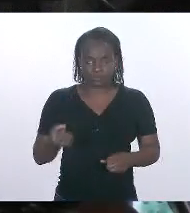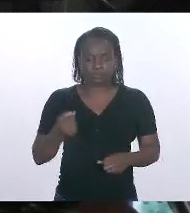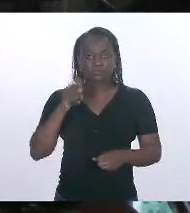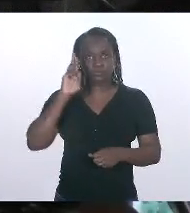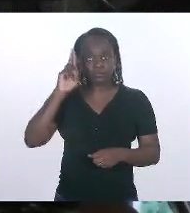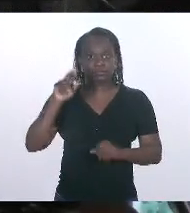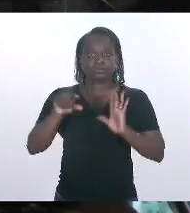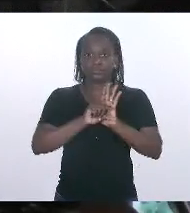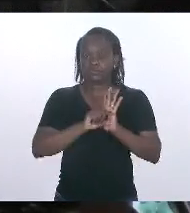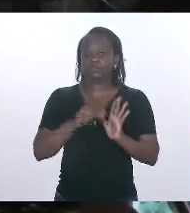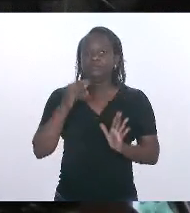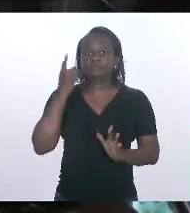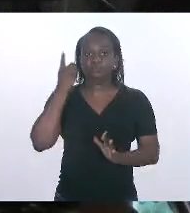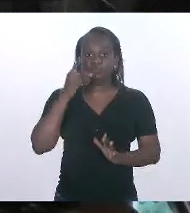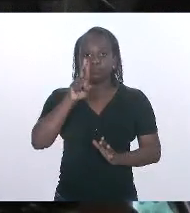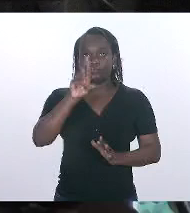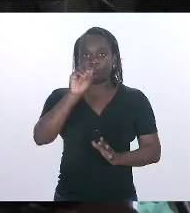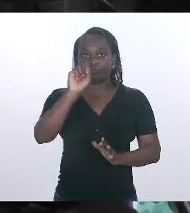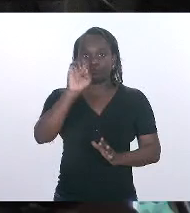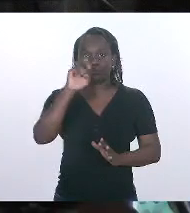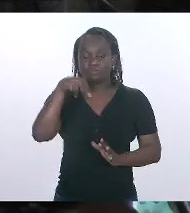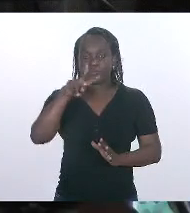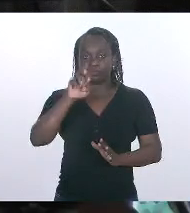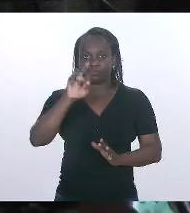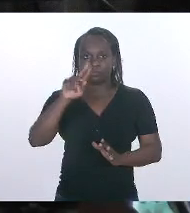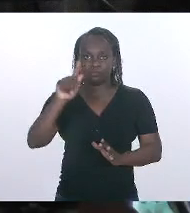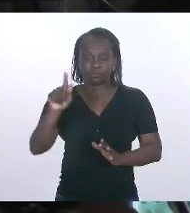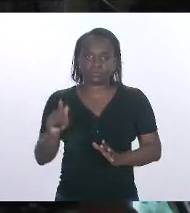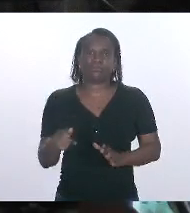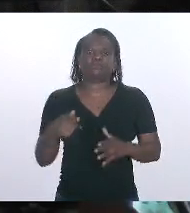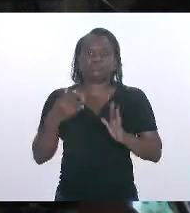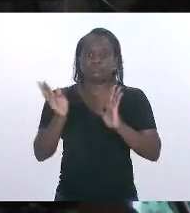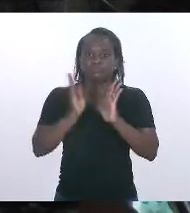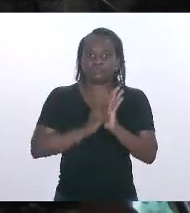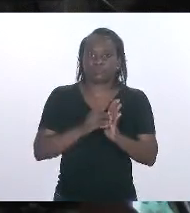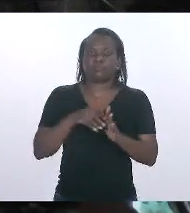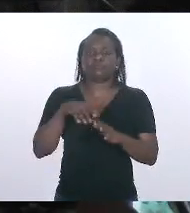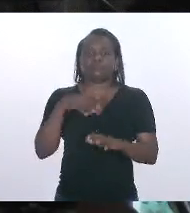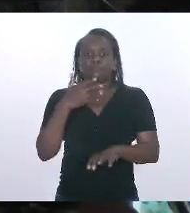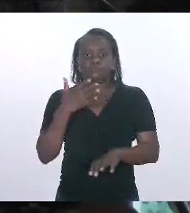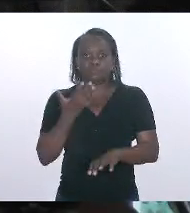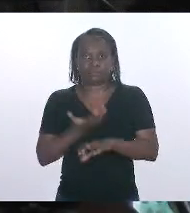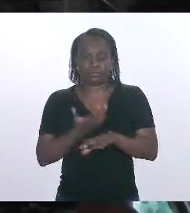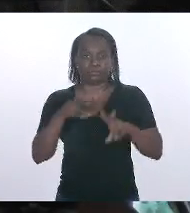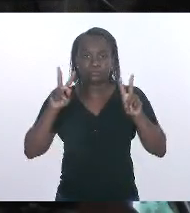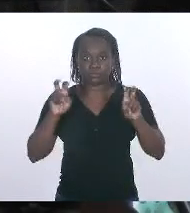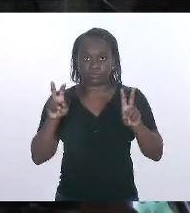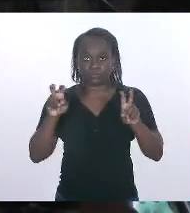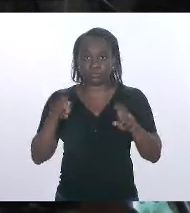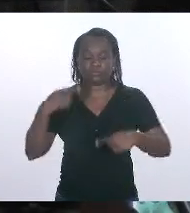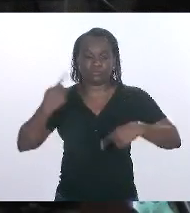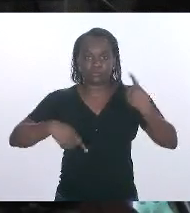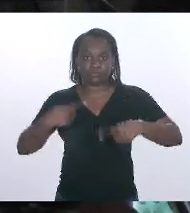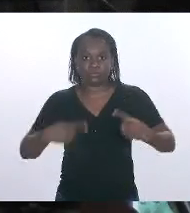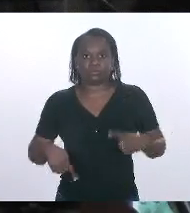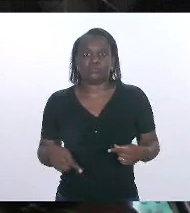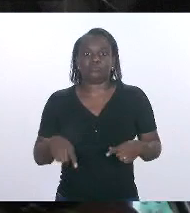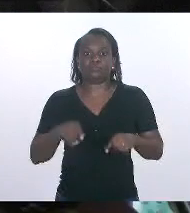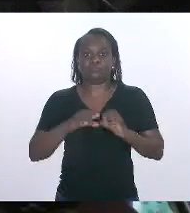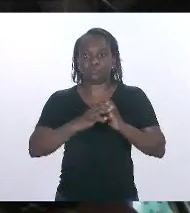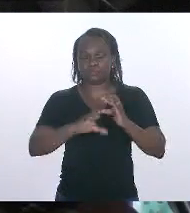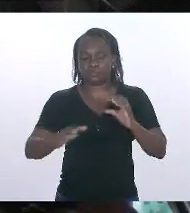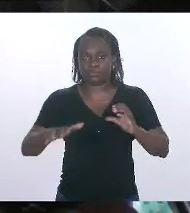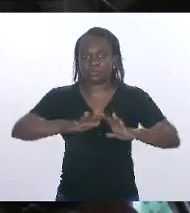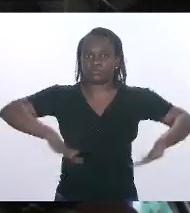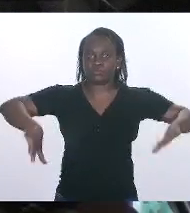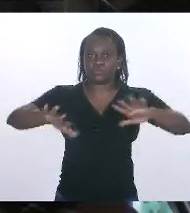autoria do deputado Rosenberg Reis, que dispõe sobre a inclusão de disciplina como tema de política de sanitização de